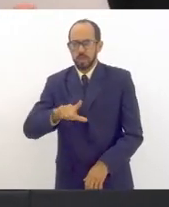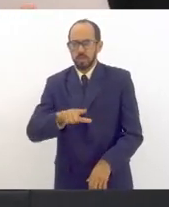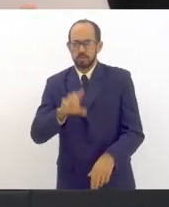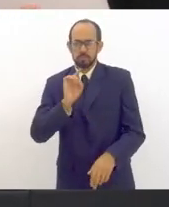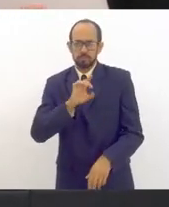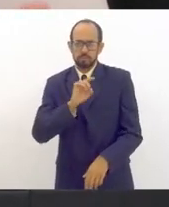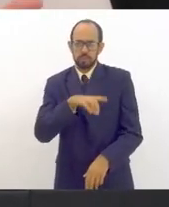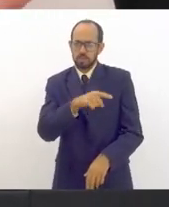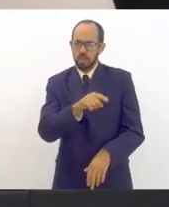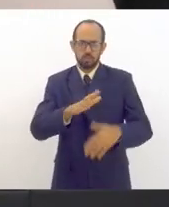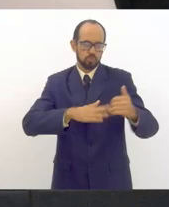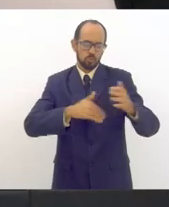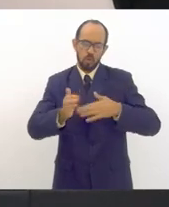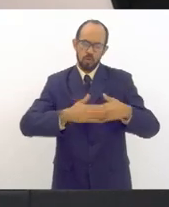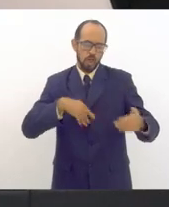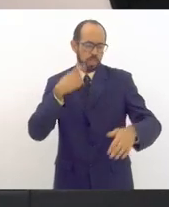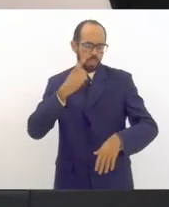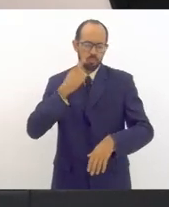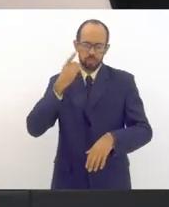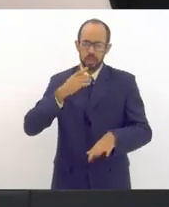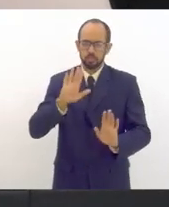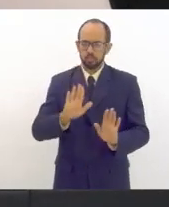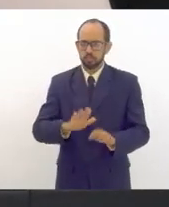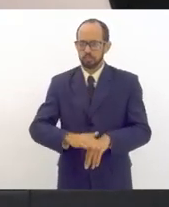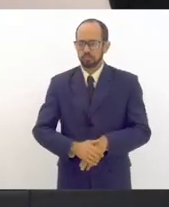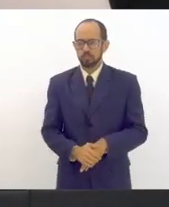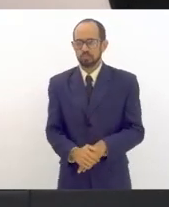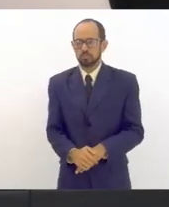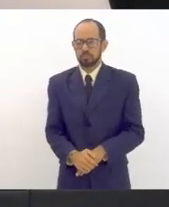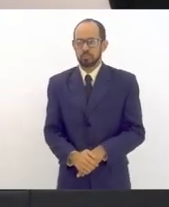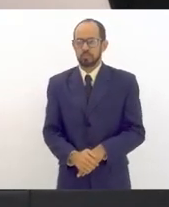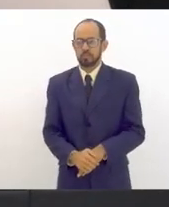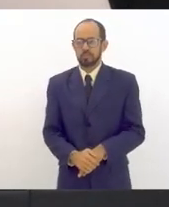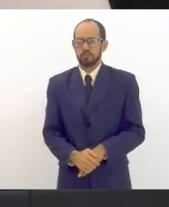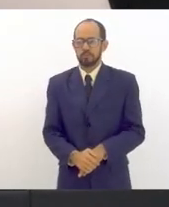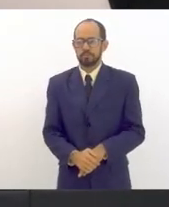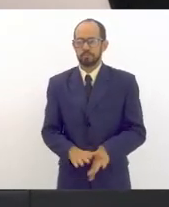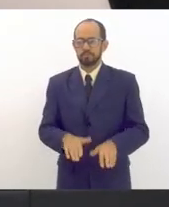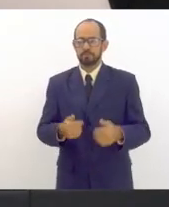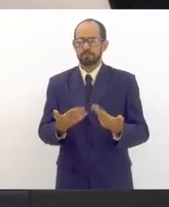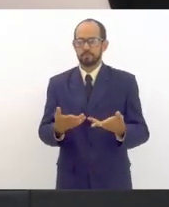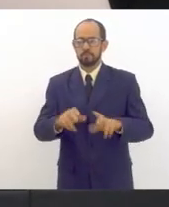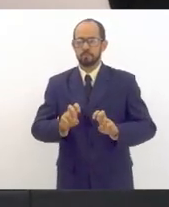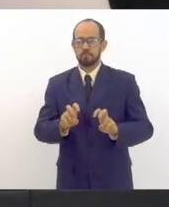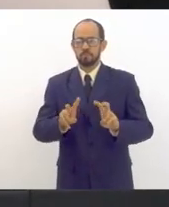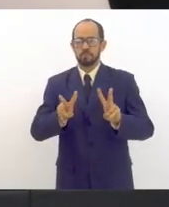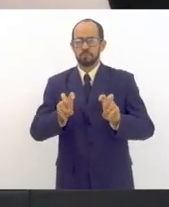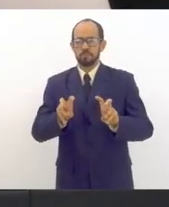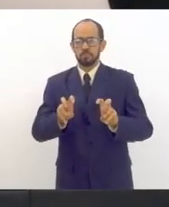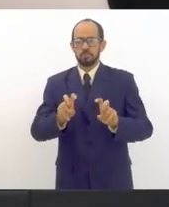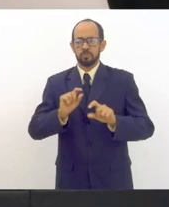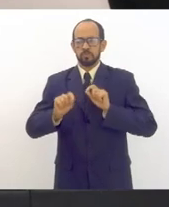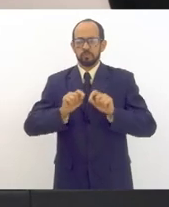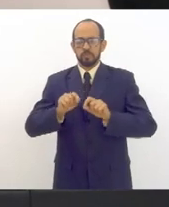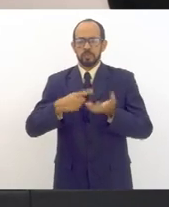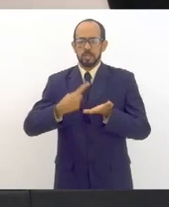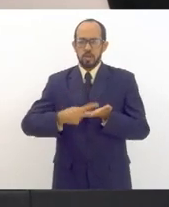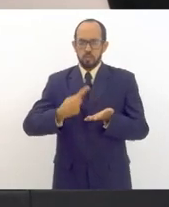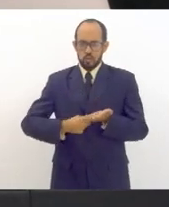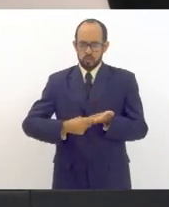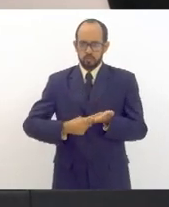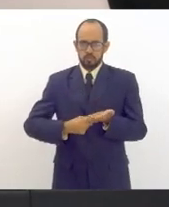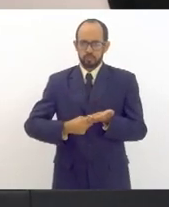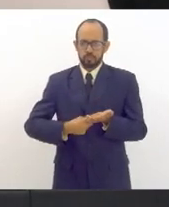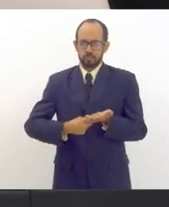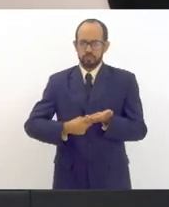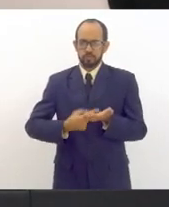especial qualquer deputado, como a gente sempre conduziu aqui. Então, em relação a esse acordo,